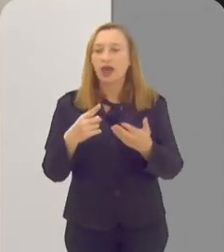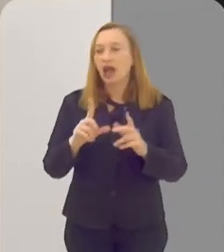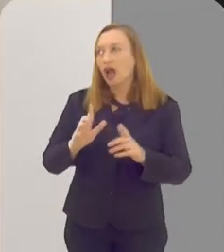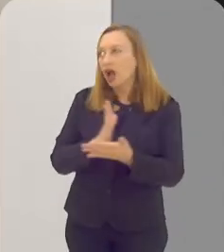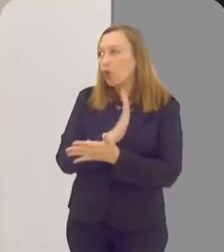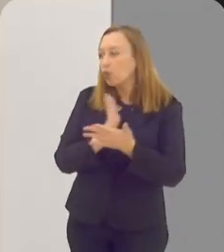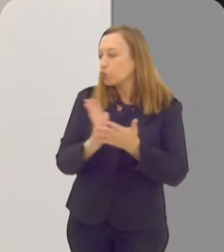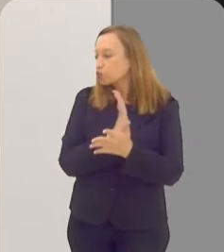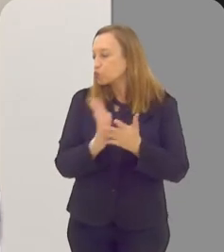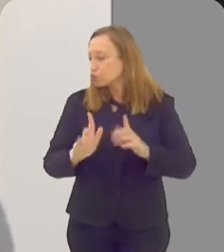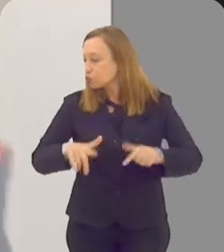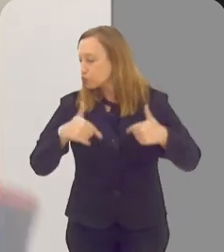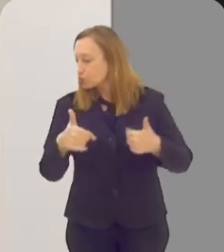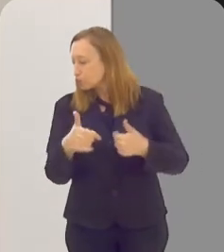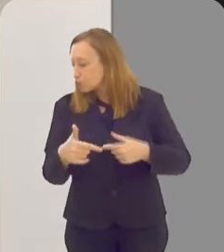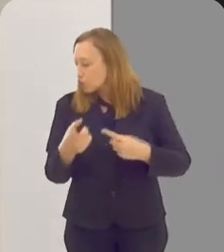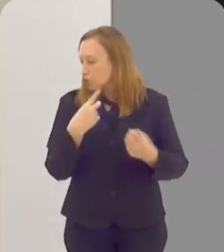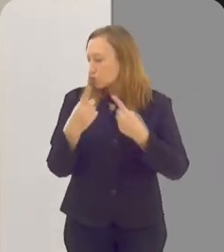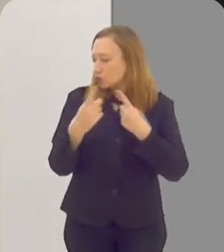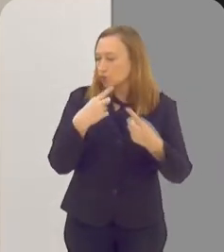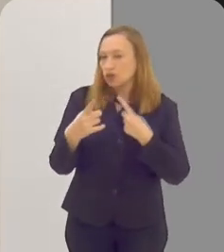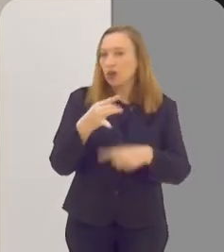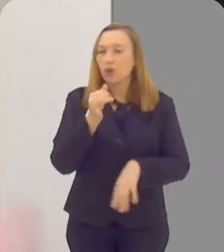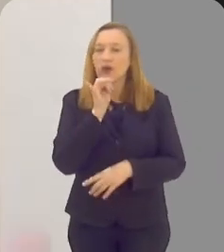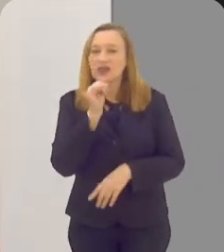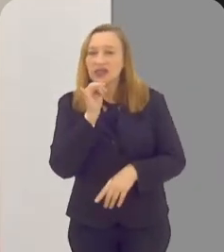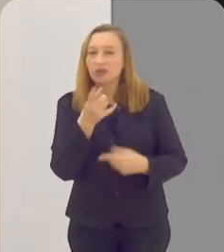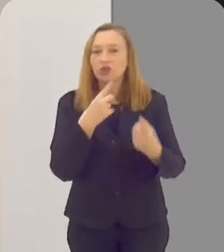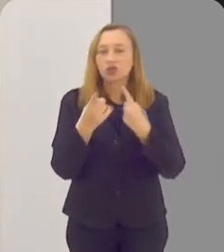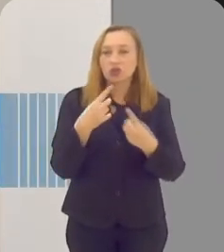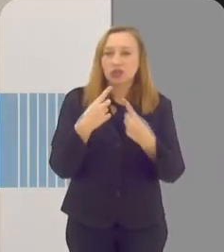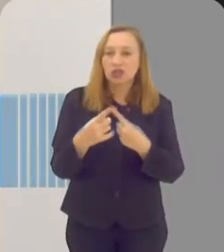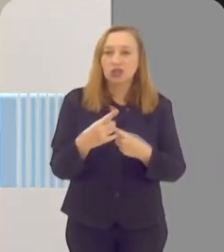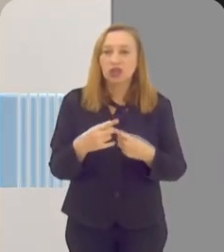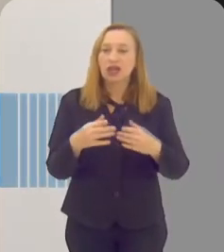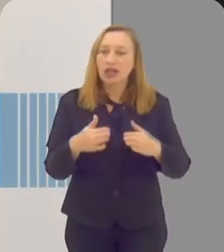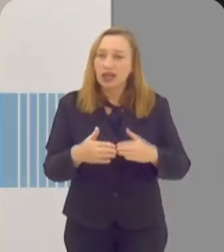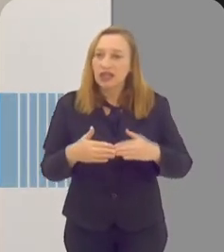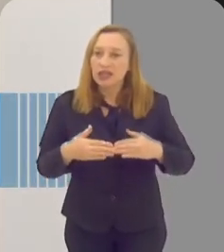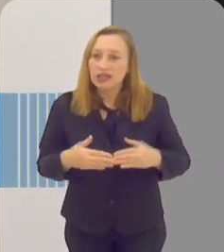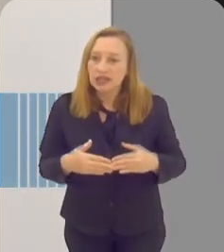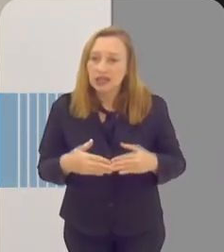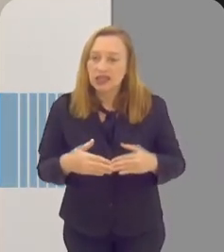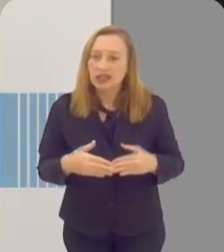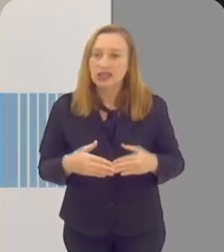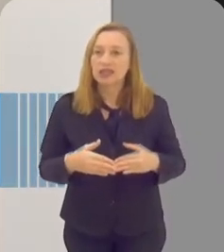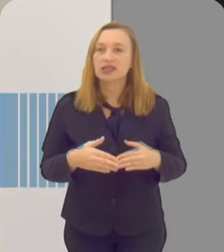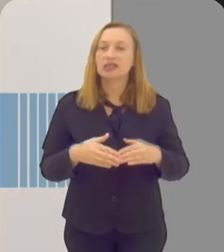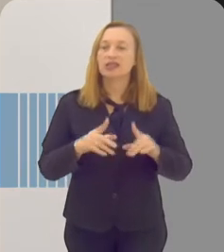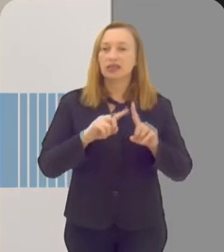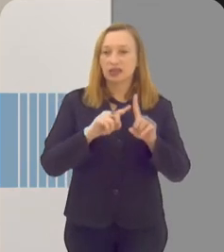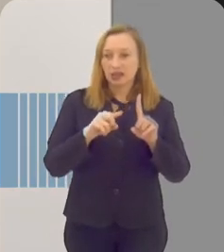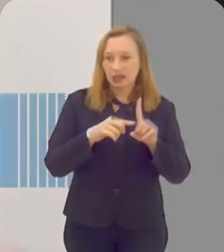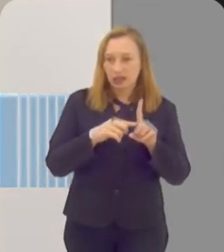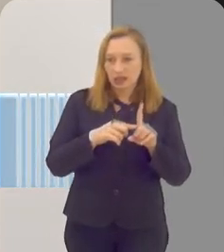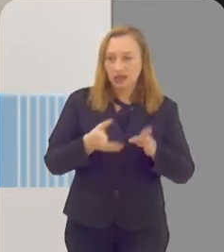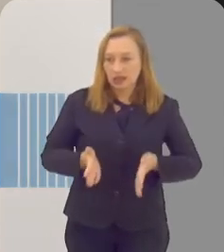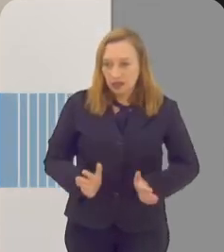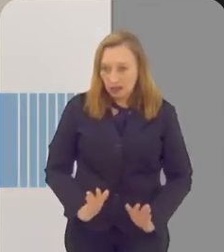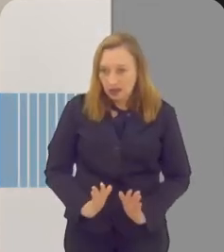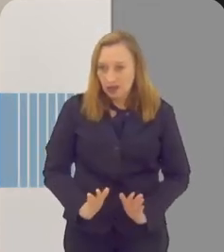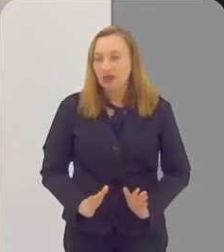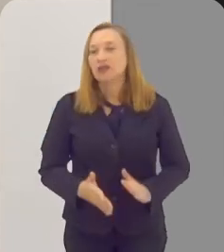já algumas ações aí em discussão, como vou dar o exemplo da discussão da licença